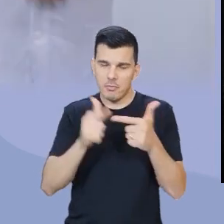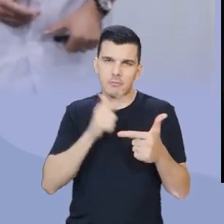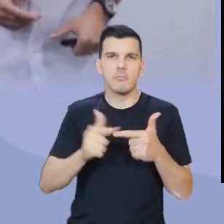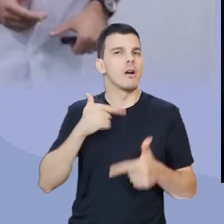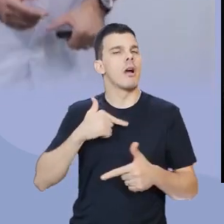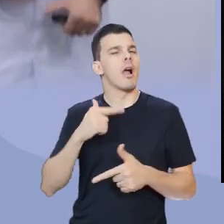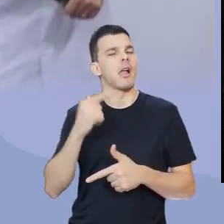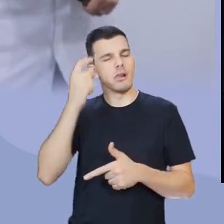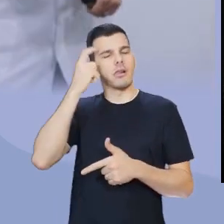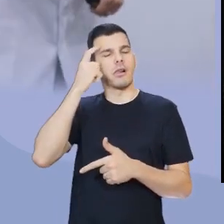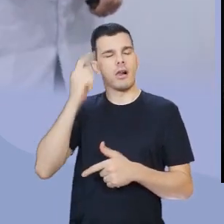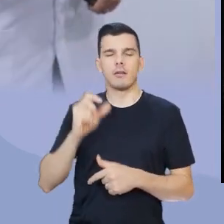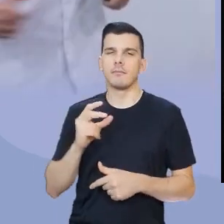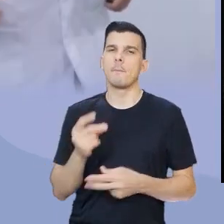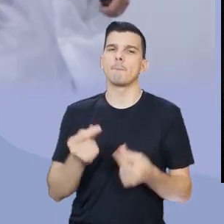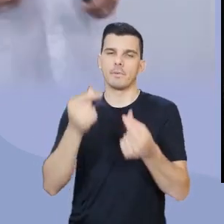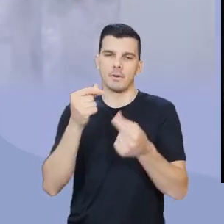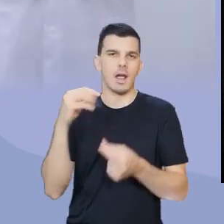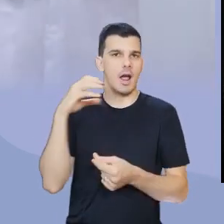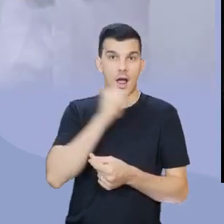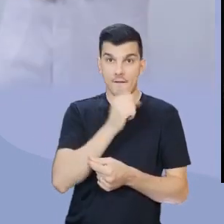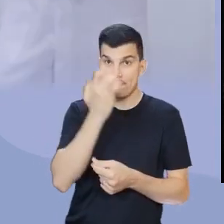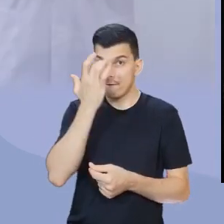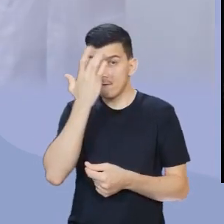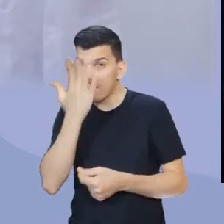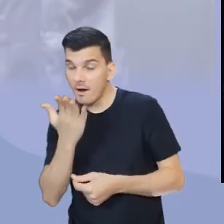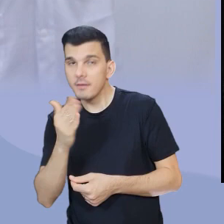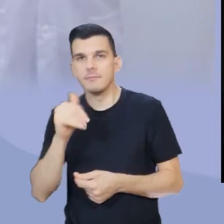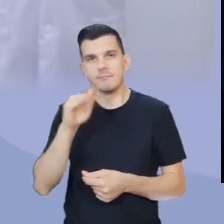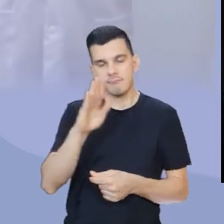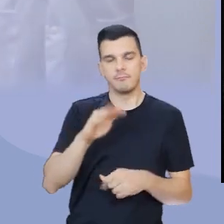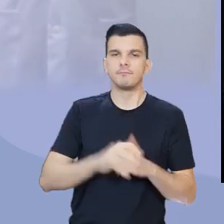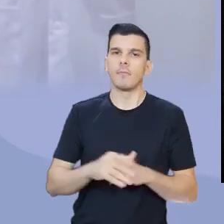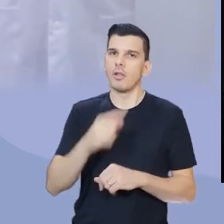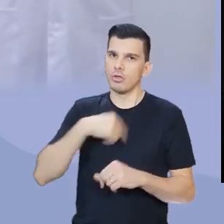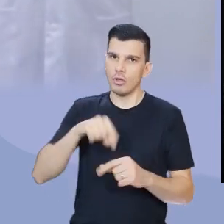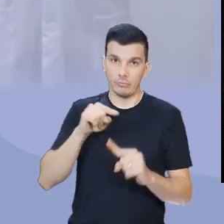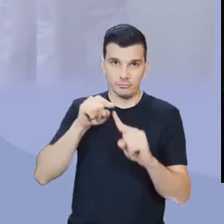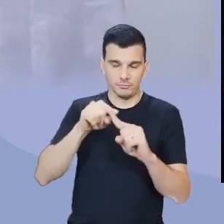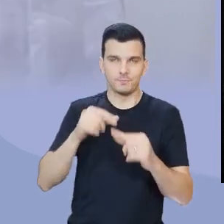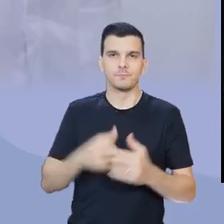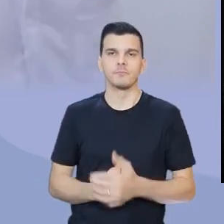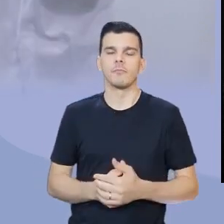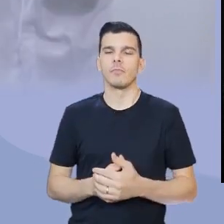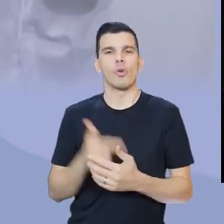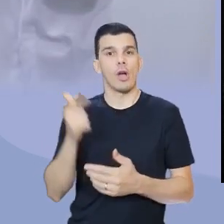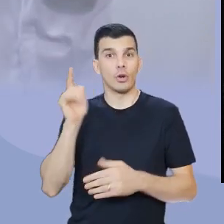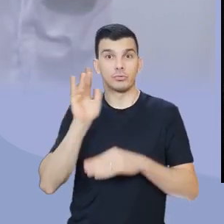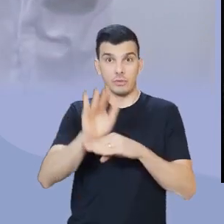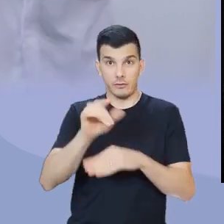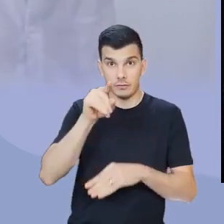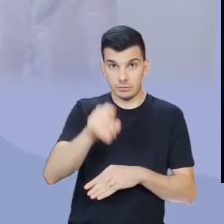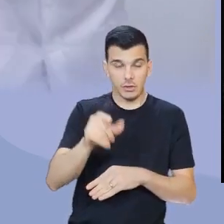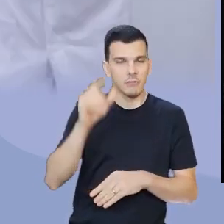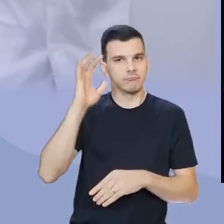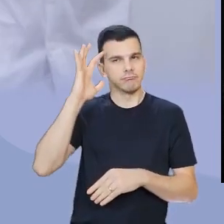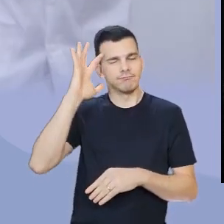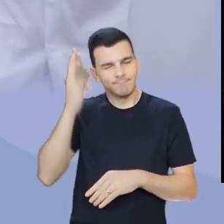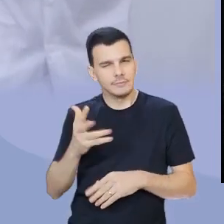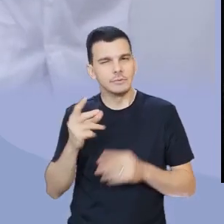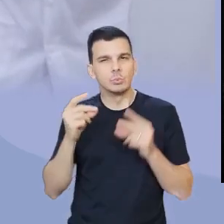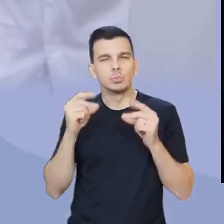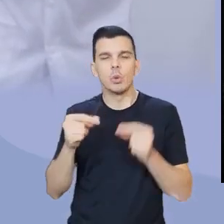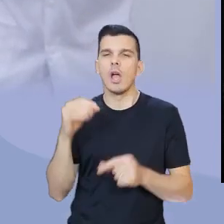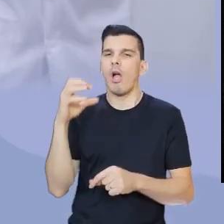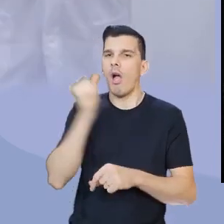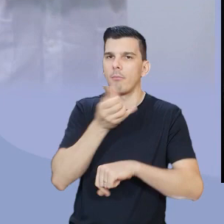pegar um atalho, tornar a matemática mais fácil para você. Essa é a nossa missão. Hackear a matemática, detonar